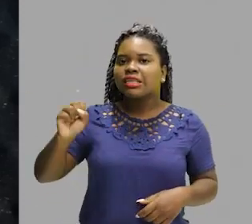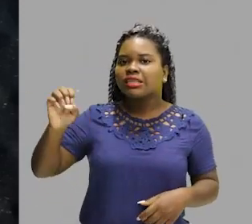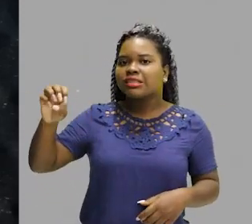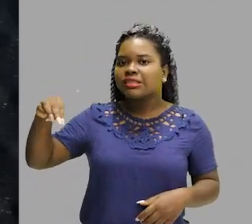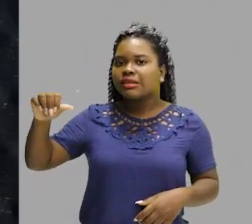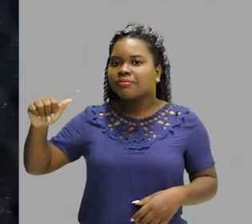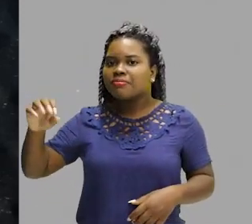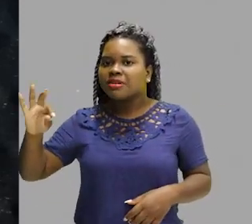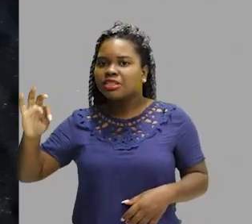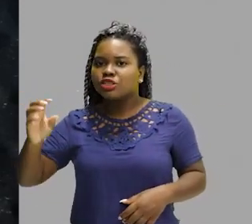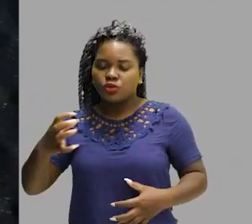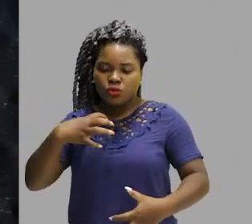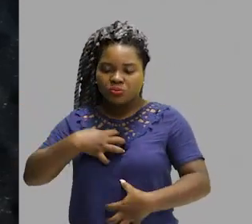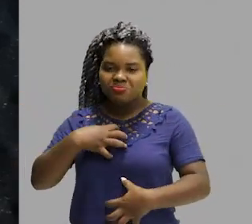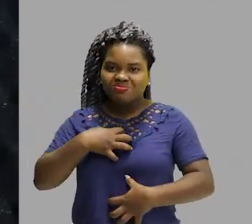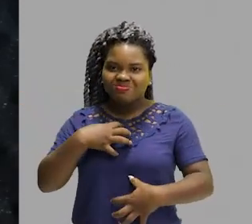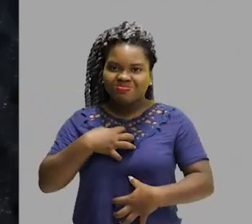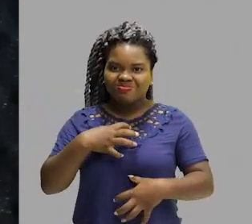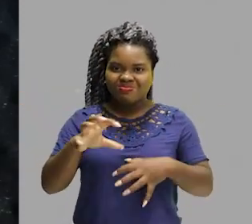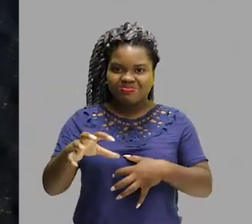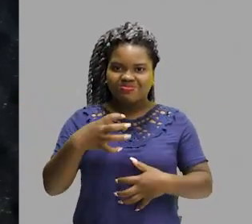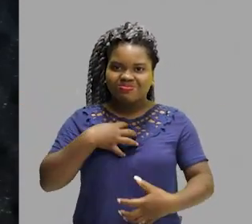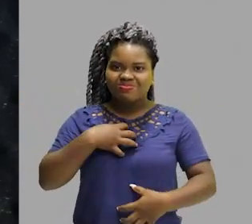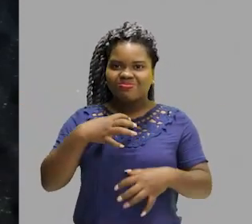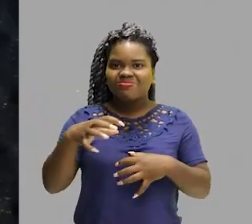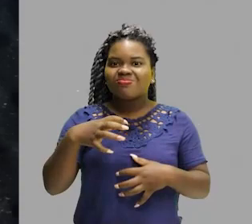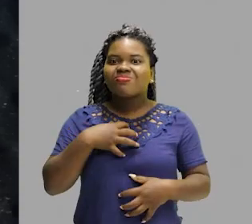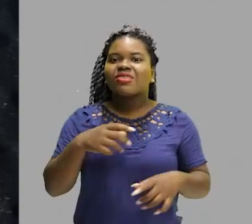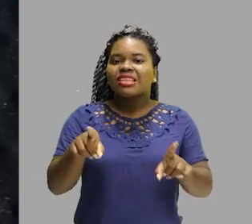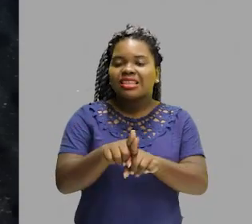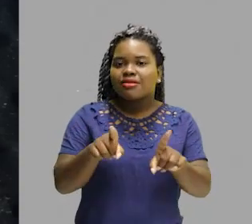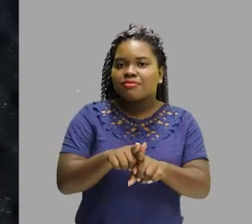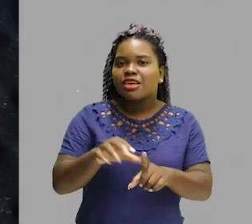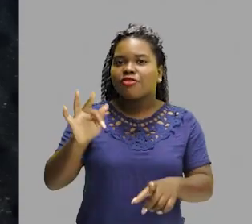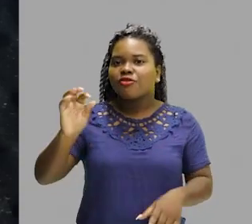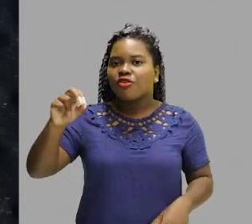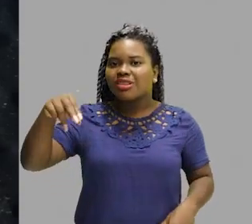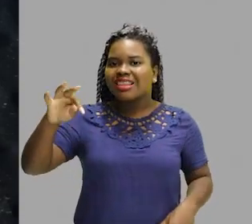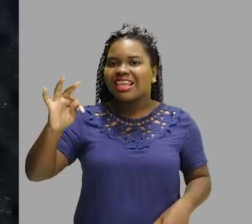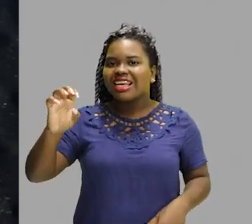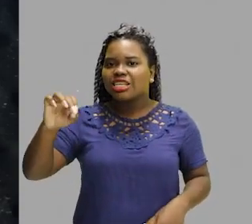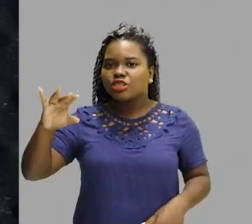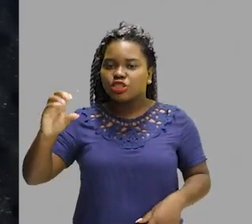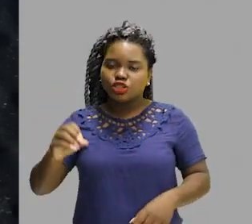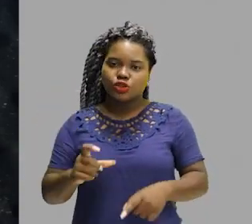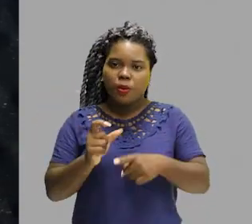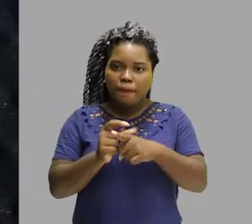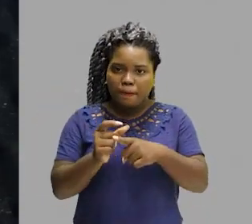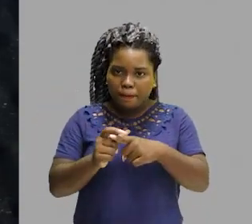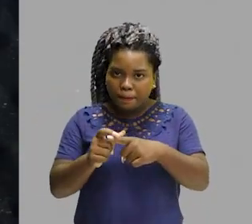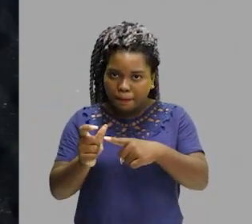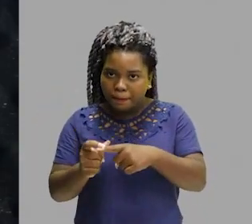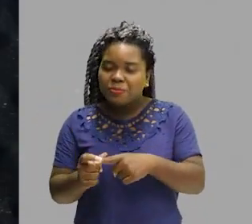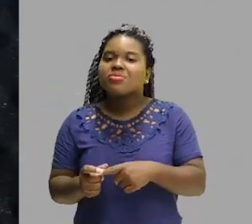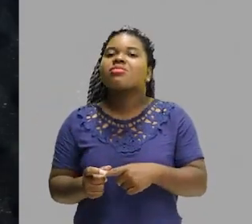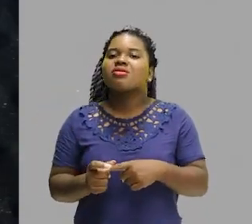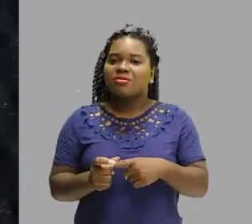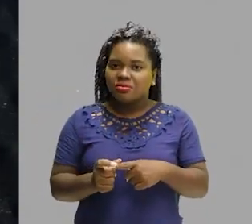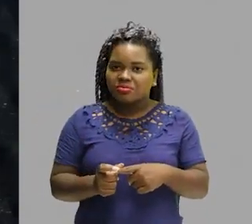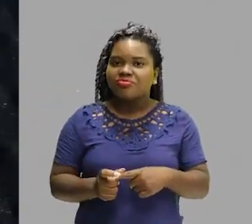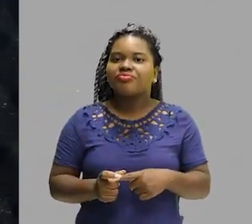fonético, tem rimas que vão, a gente vai ver isso em outra aula, acontecer com palavras no meio do